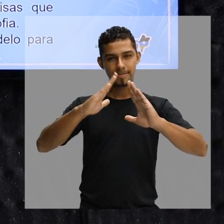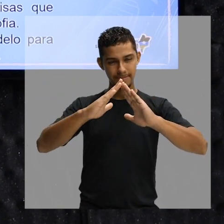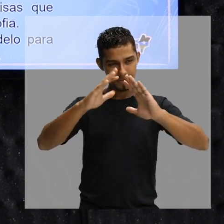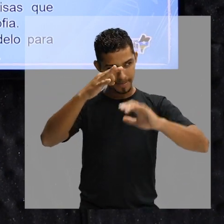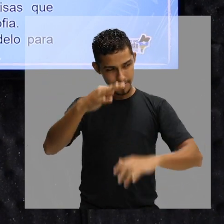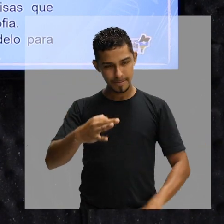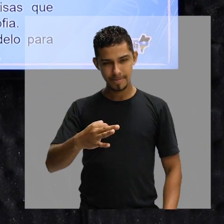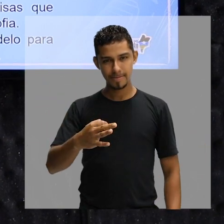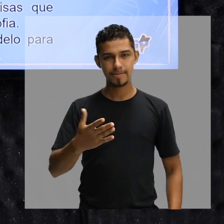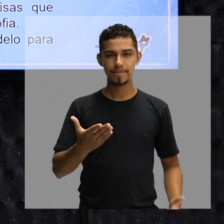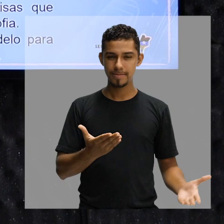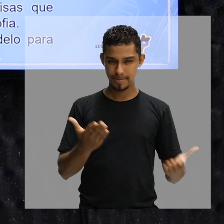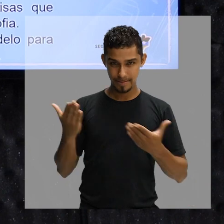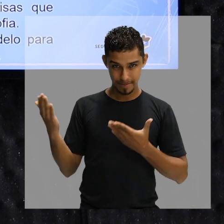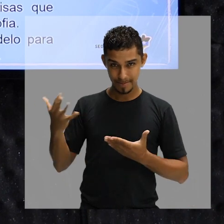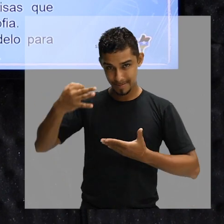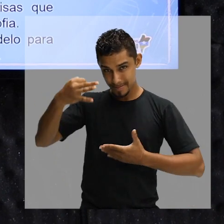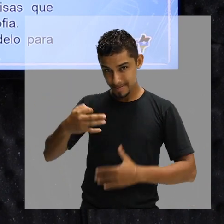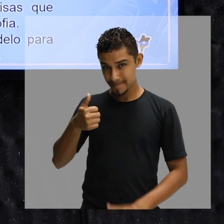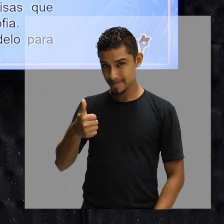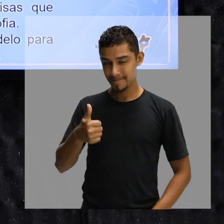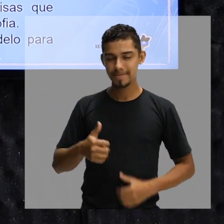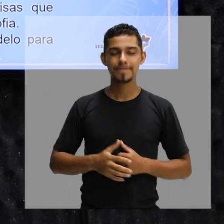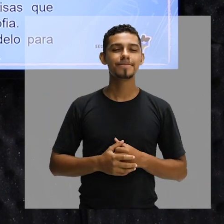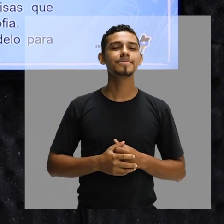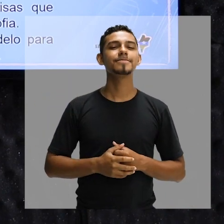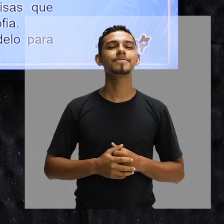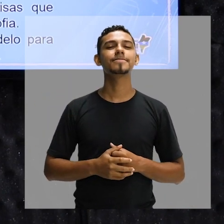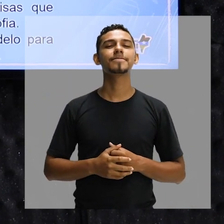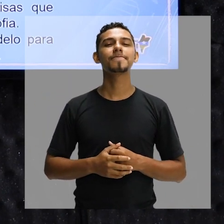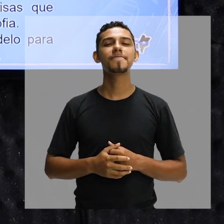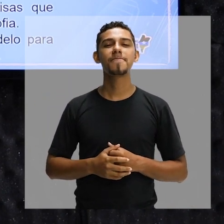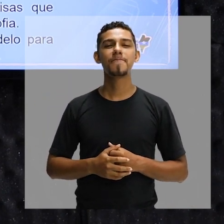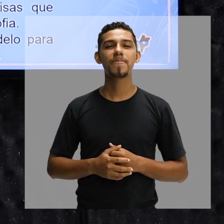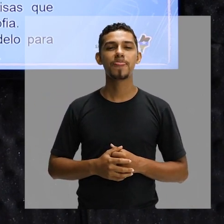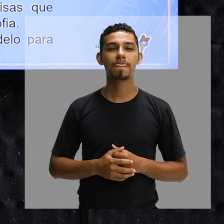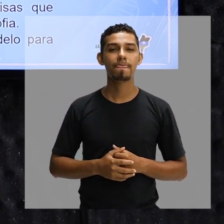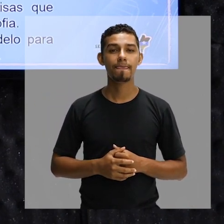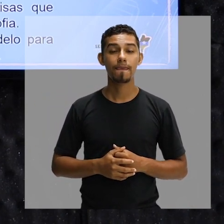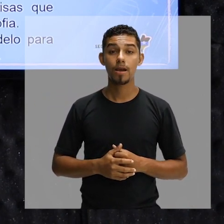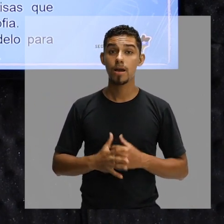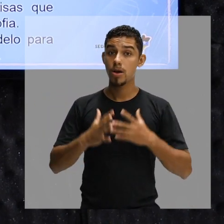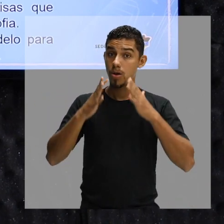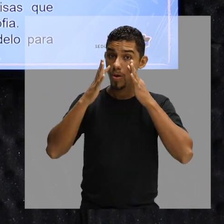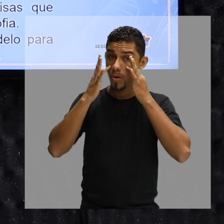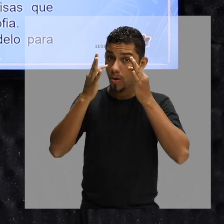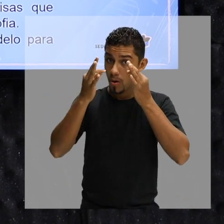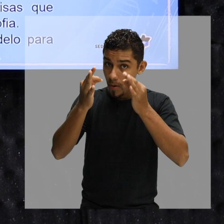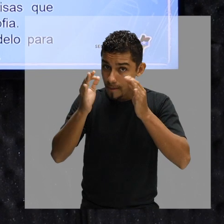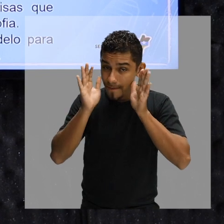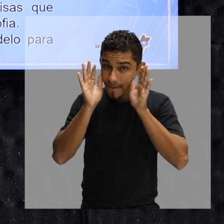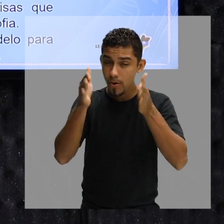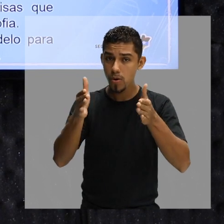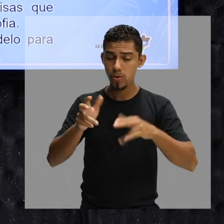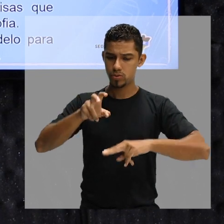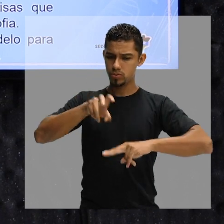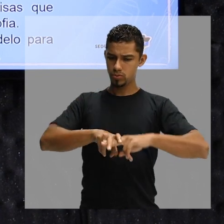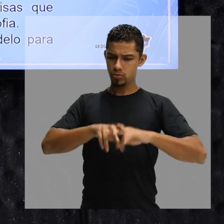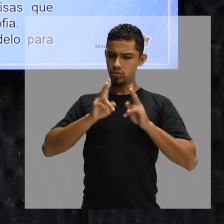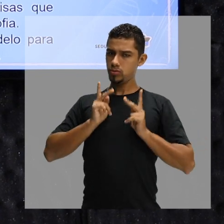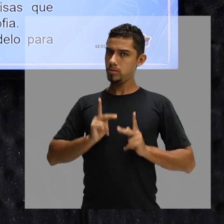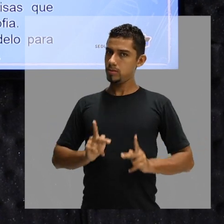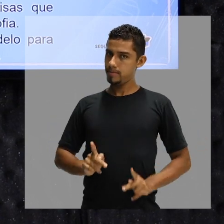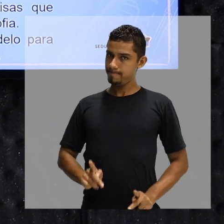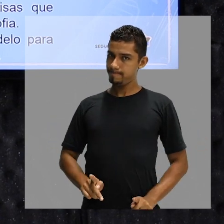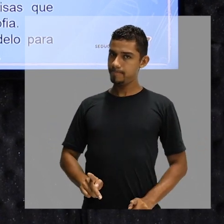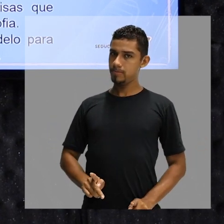como resposta desta questão, correto? Beleza? Show de bola? Não perde o foco. Continua a caneta, senta direitinho, te arruma